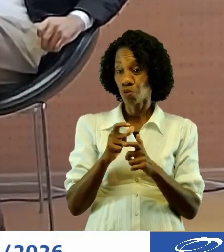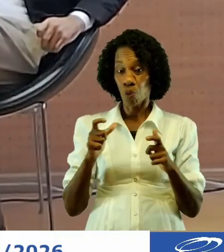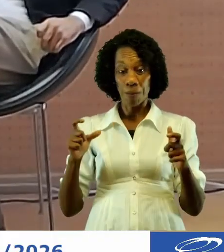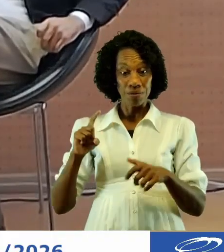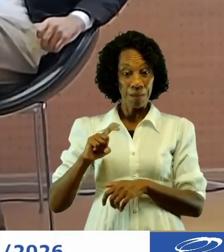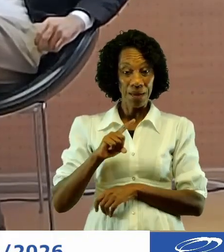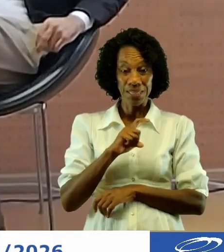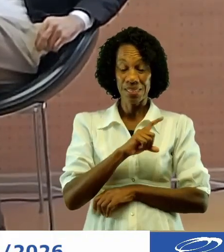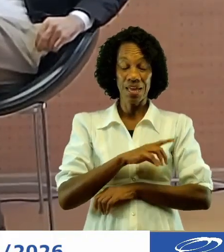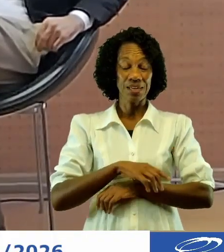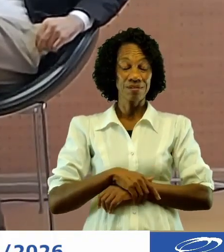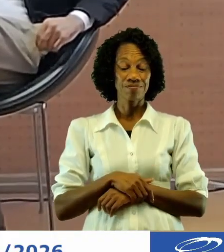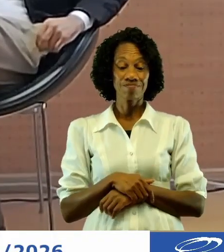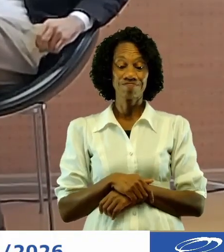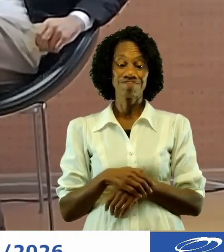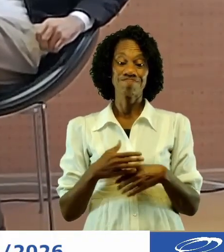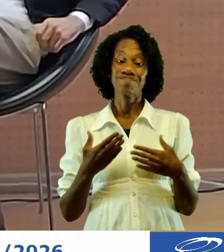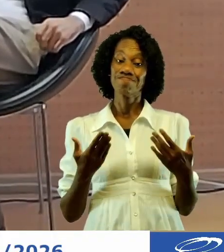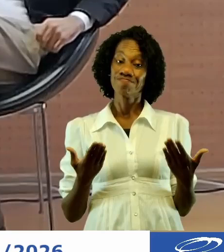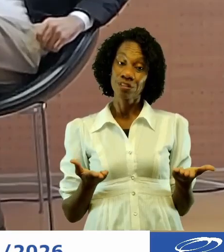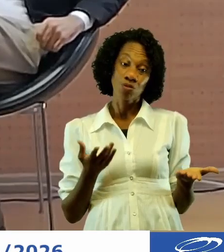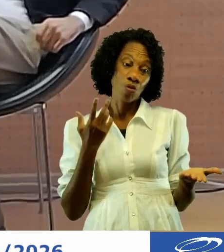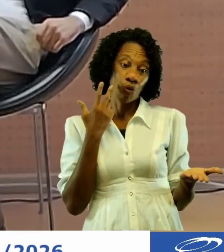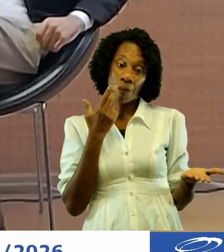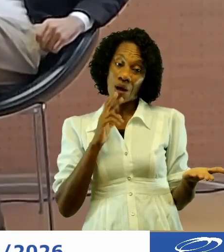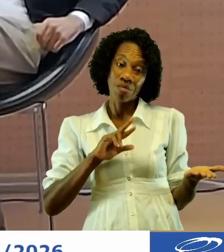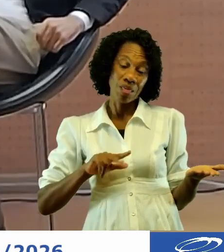é tão comum.